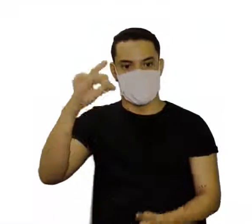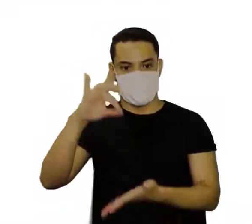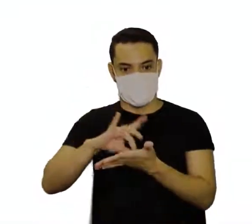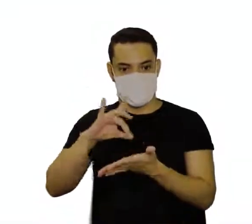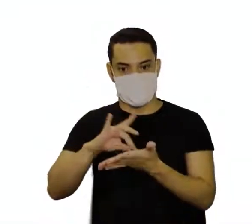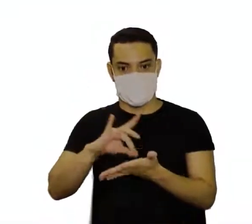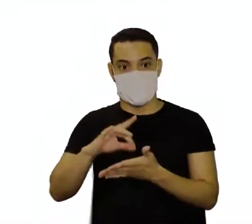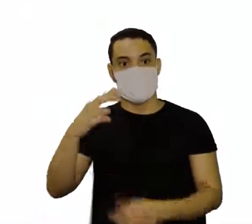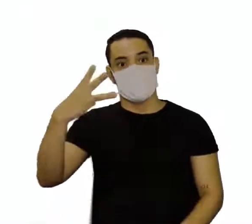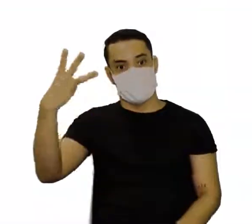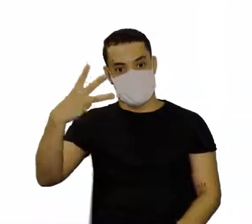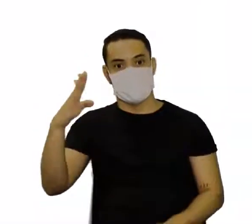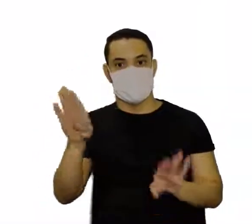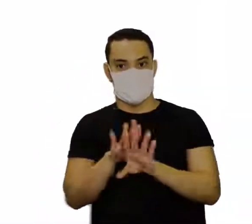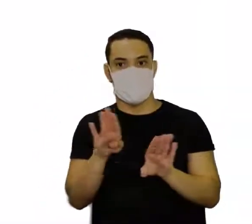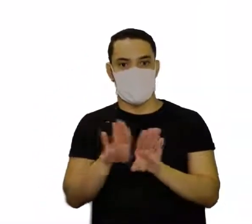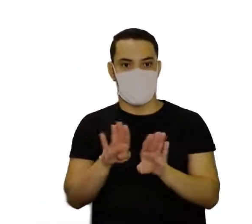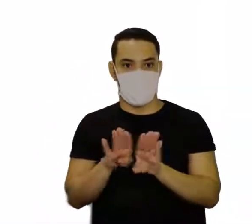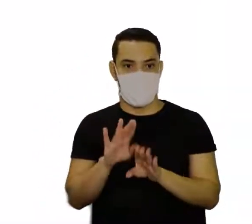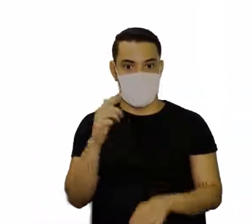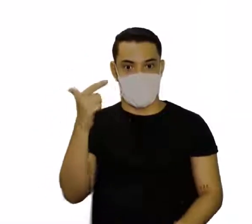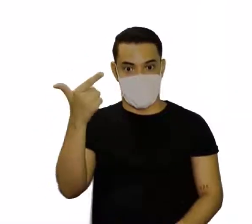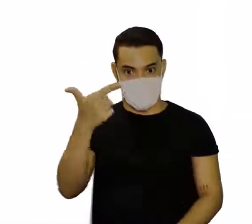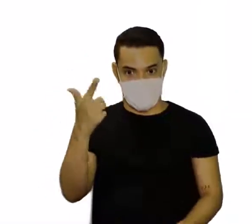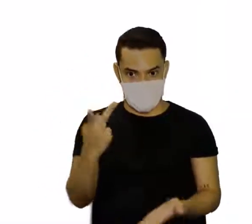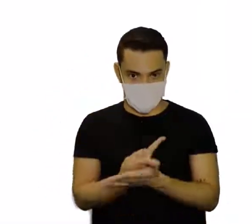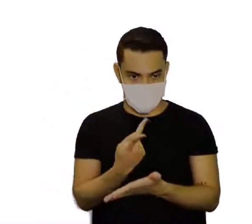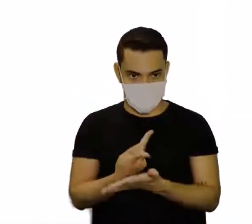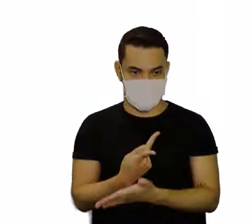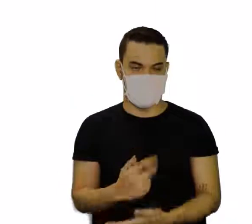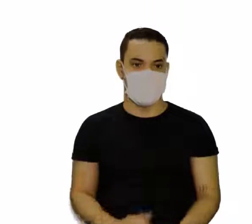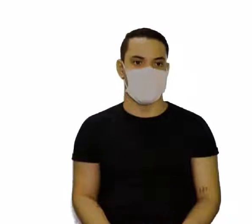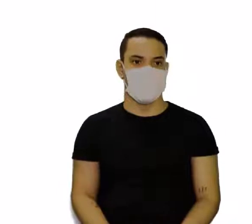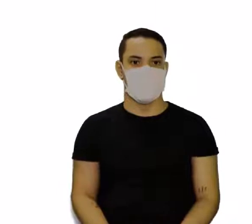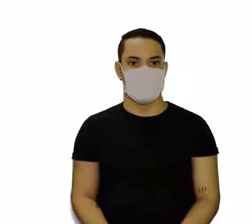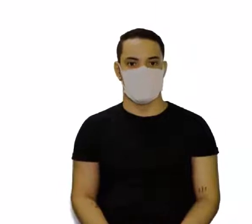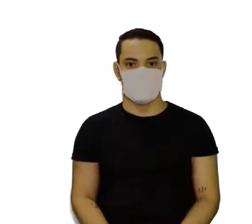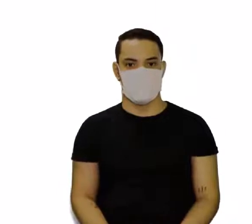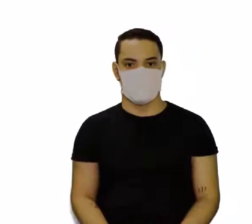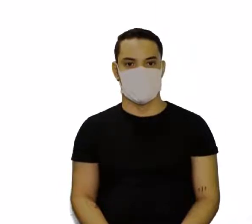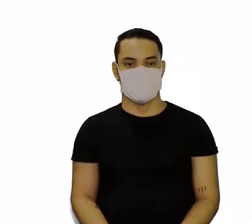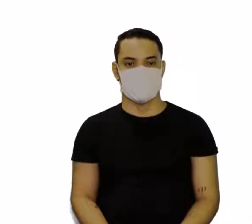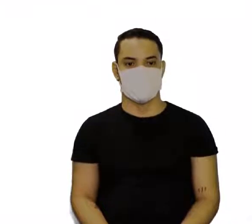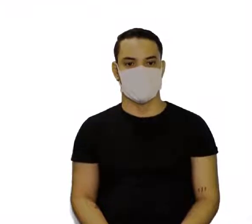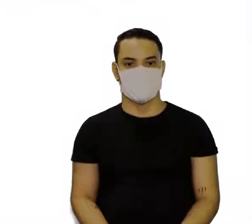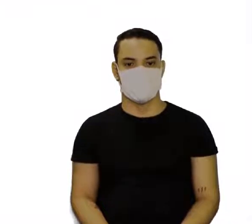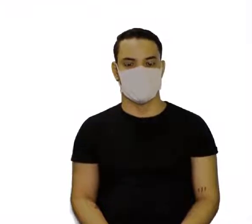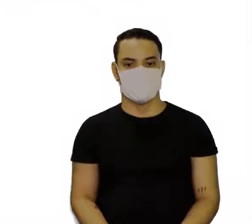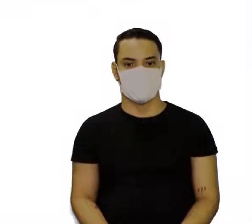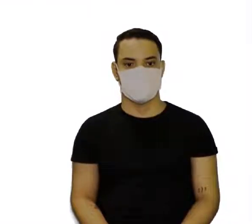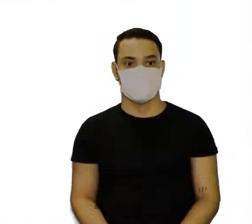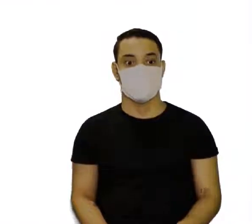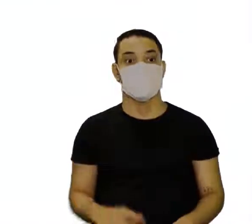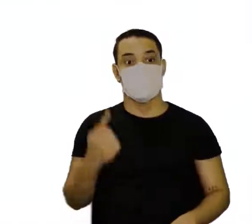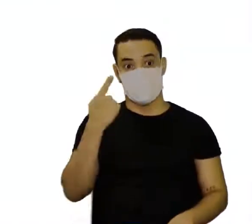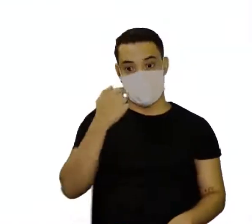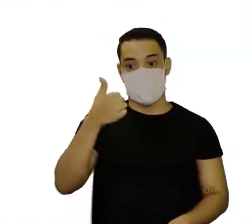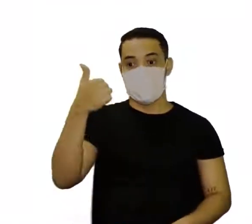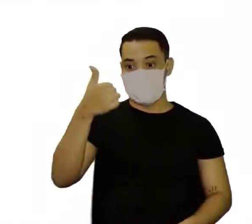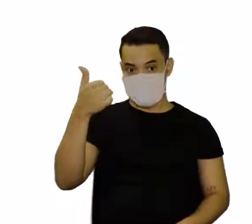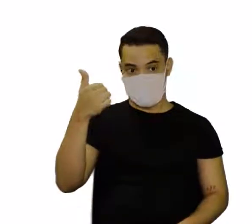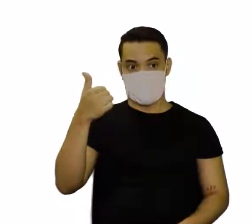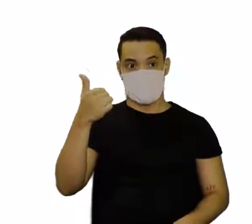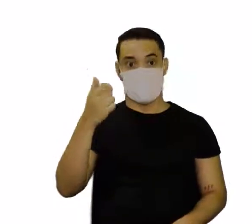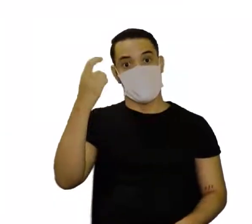verdadeira e a terceira também. A 2 está errada. Vamos ver. Somente o resistor 1 obedece à lei de Ohms? Se você pensar